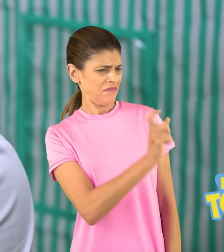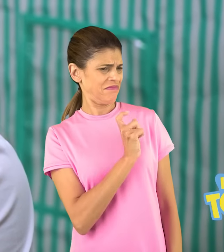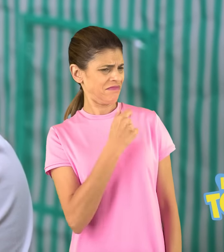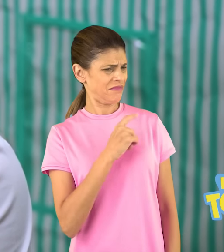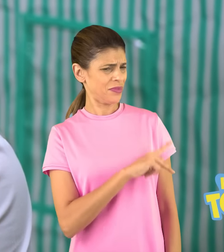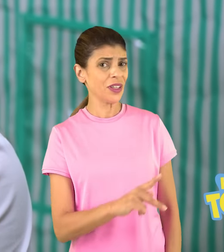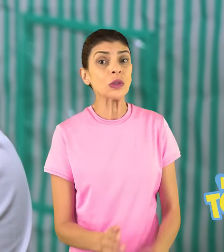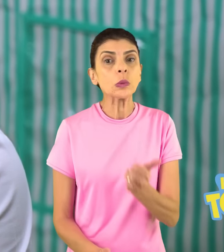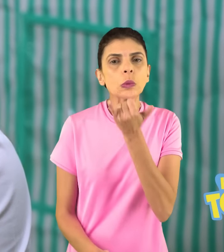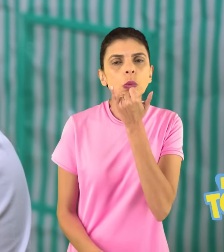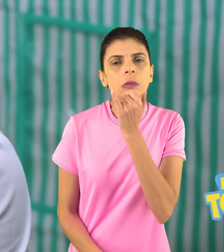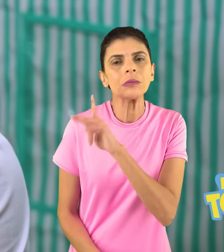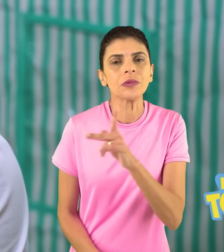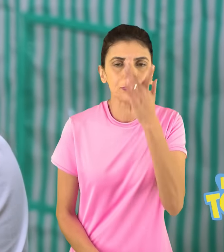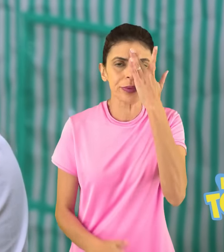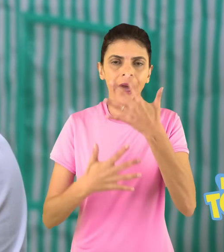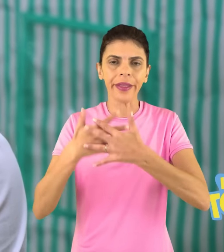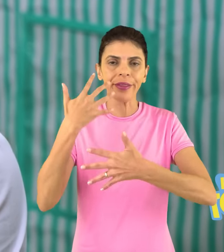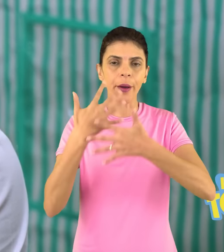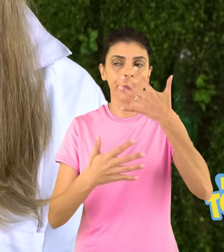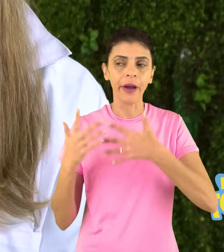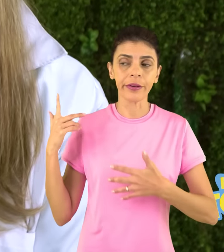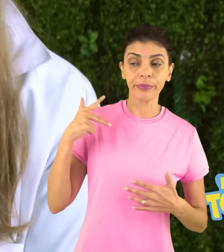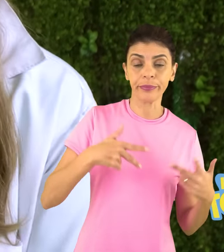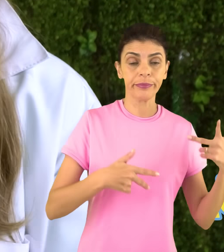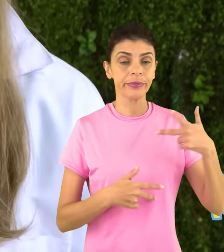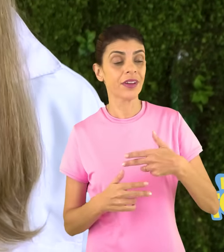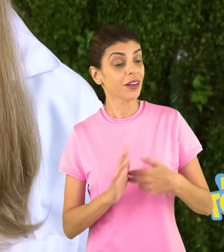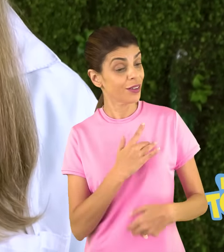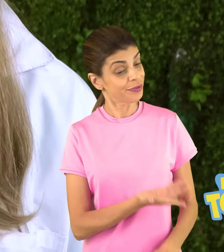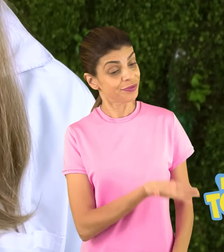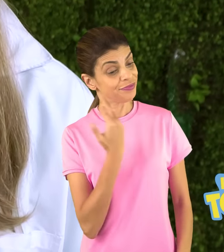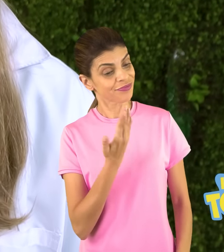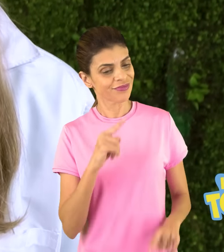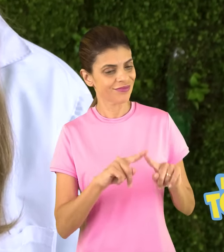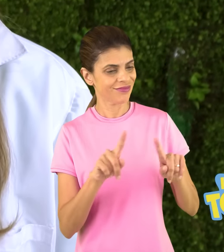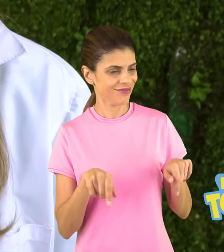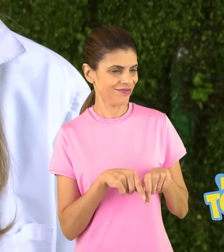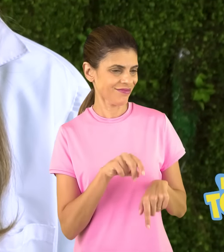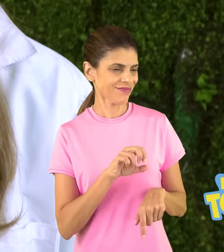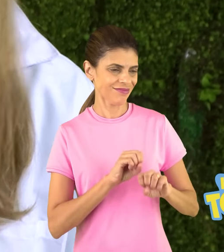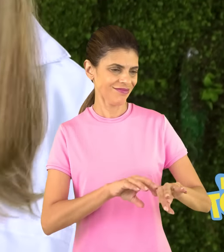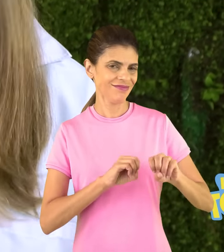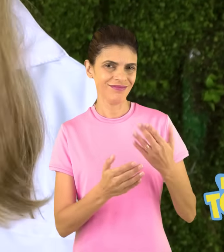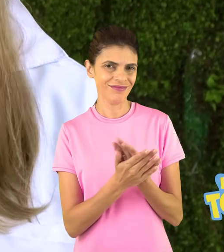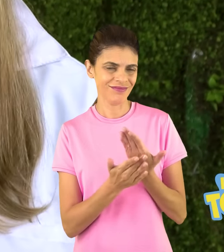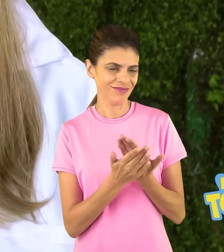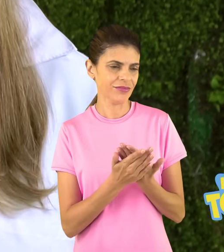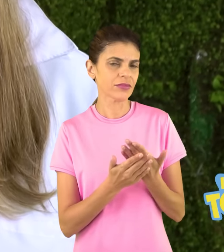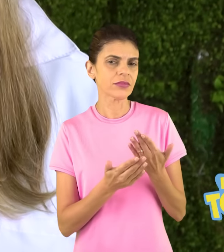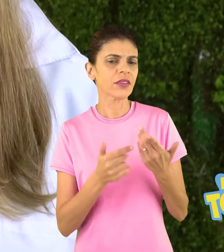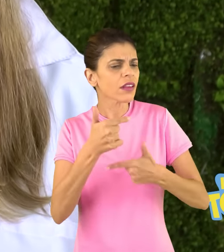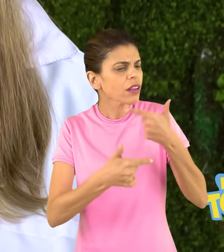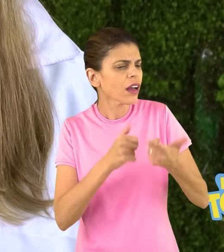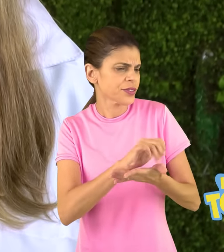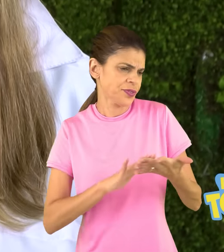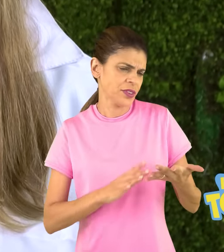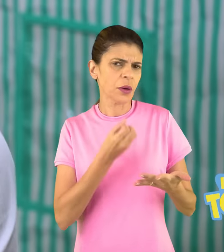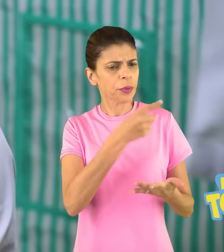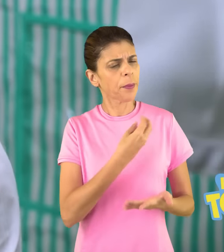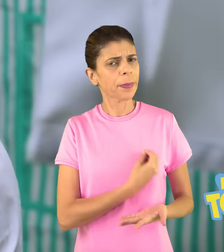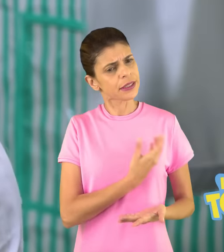Foi mal, prof. É que tinha um monte de gente me atrapalhando. Eu vim aqui te chamar pra sala de aula. A gente vai começar uma atividade muito legal e eu quero que você